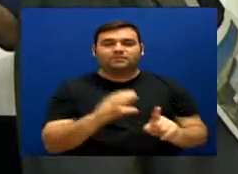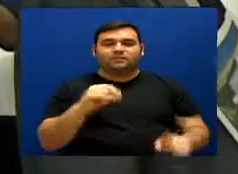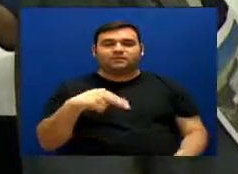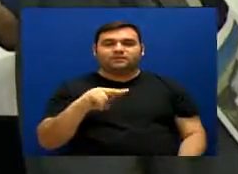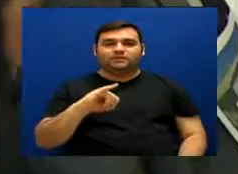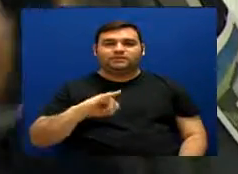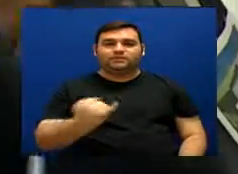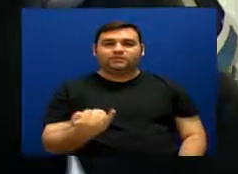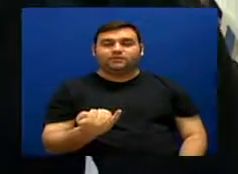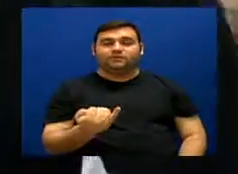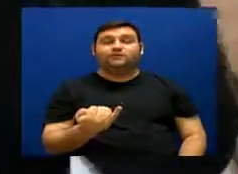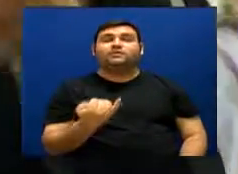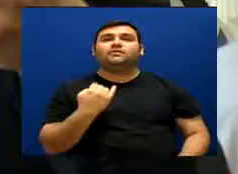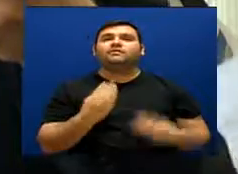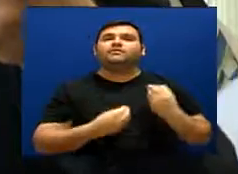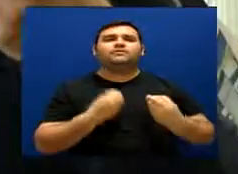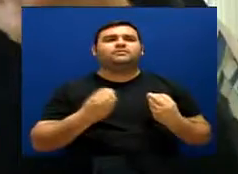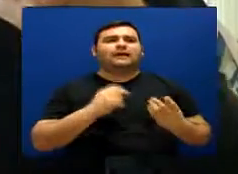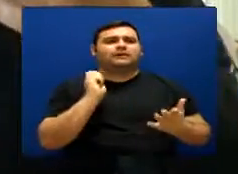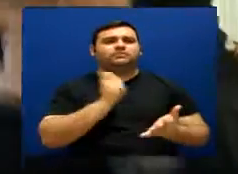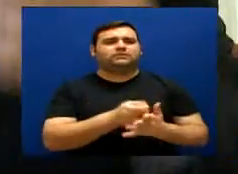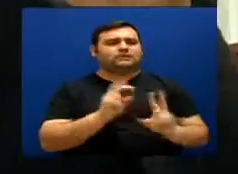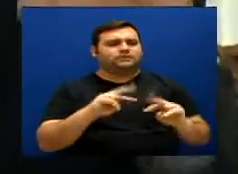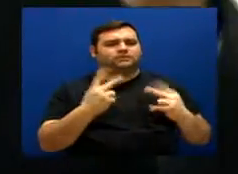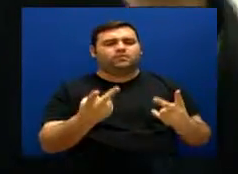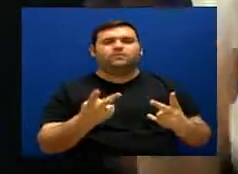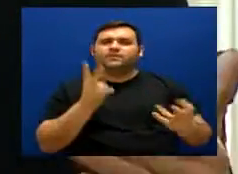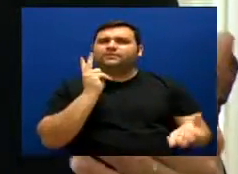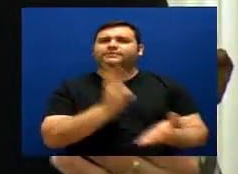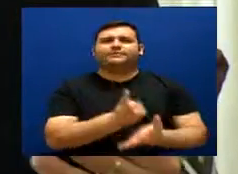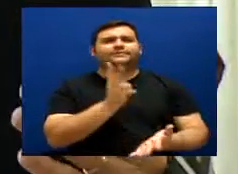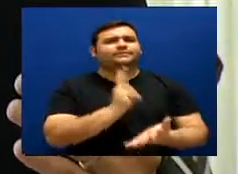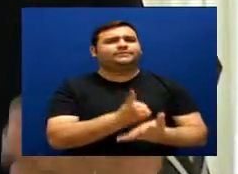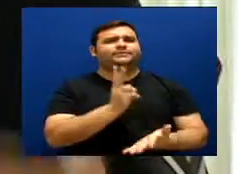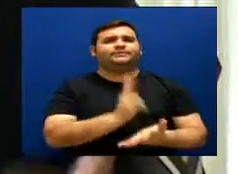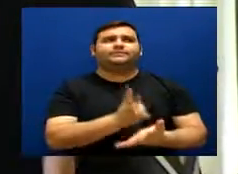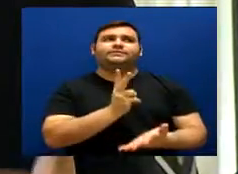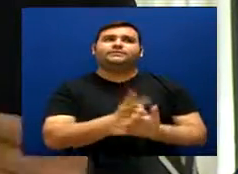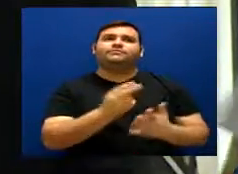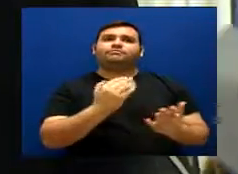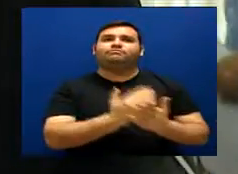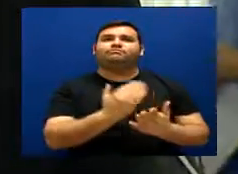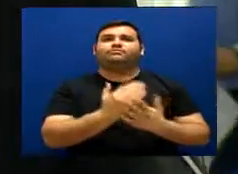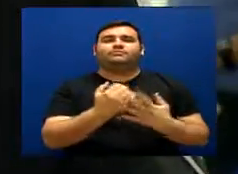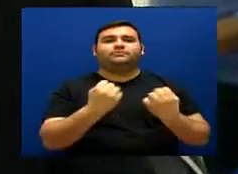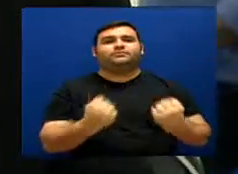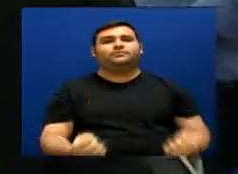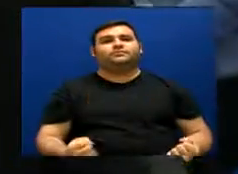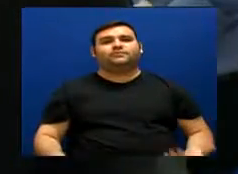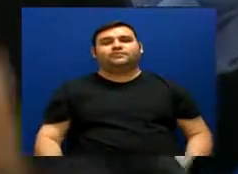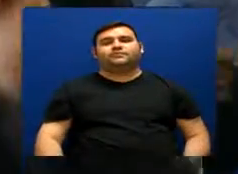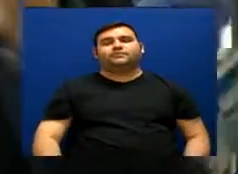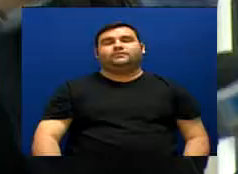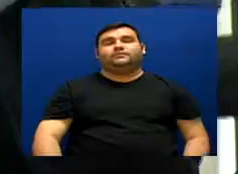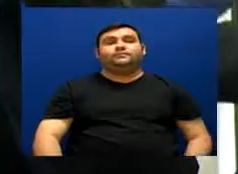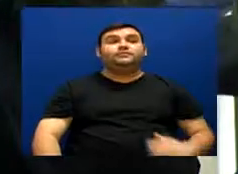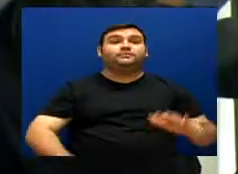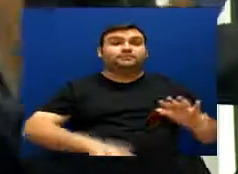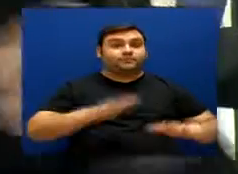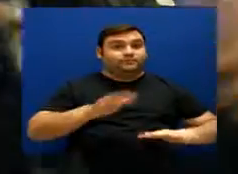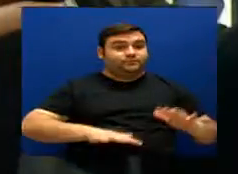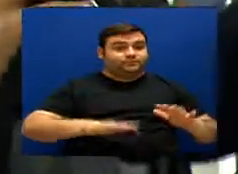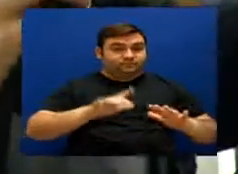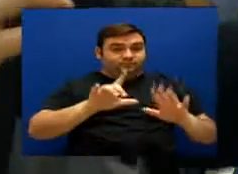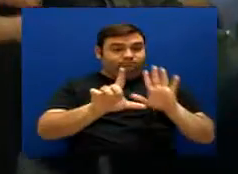CNPJ, então você paga tudo dobrado. Cada vez mais estamos sobrecarregados. Quando se tem